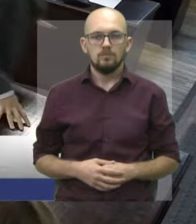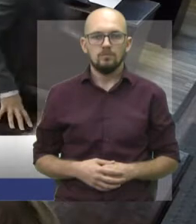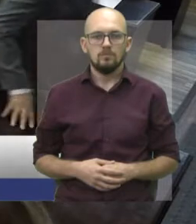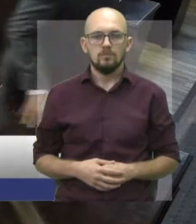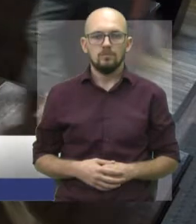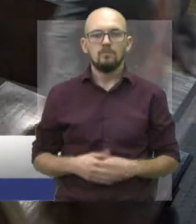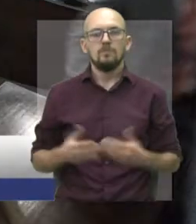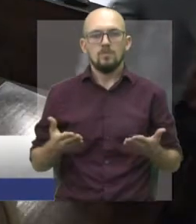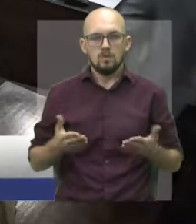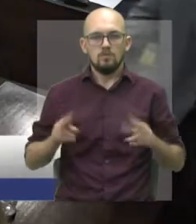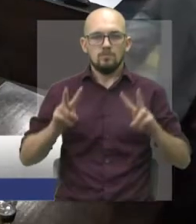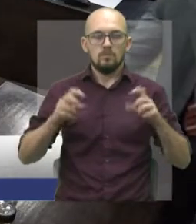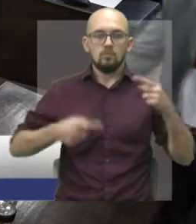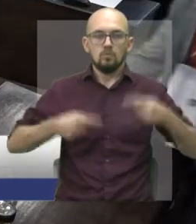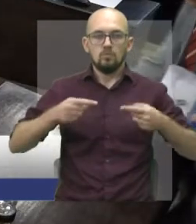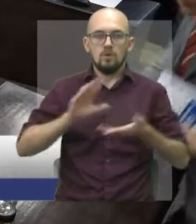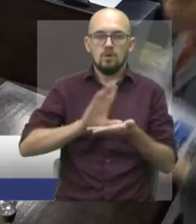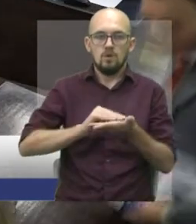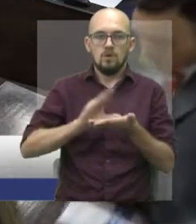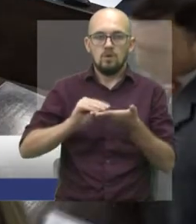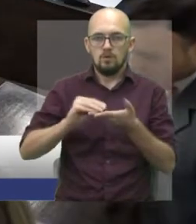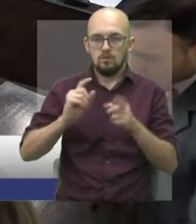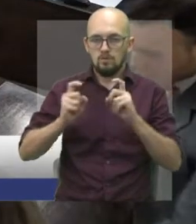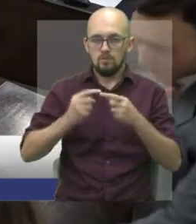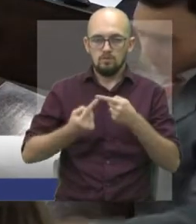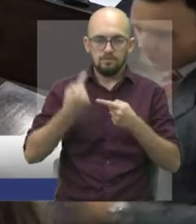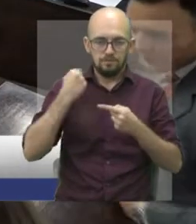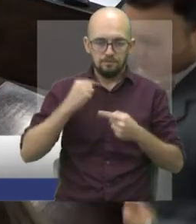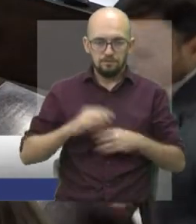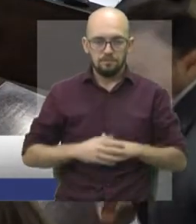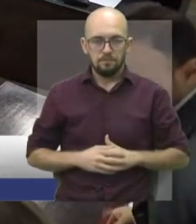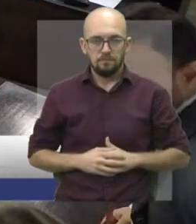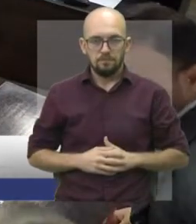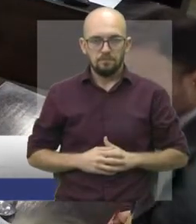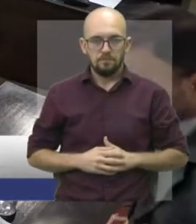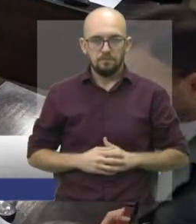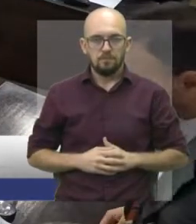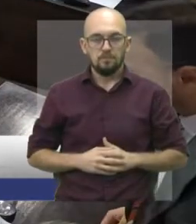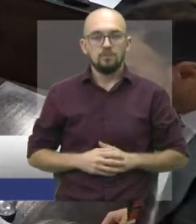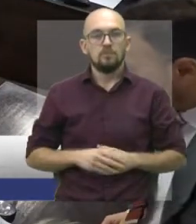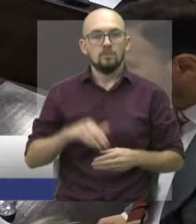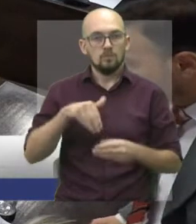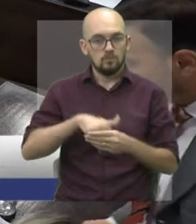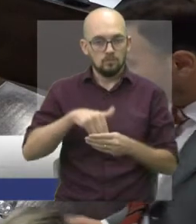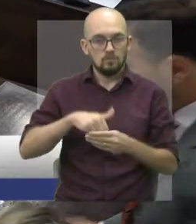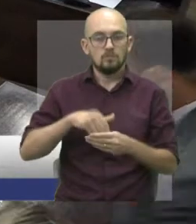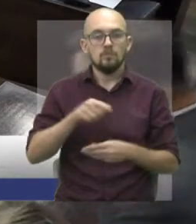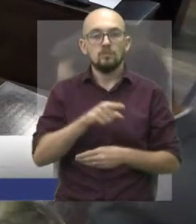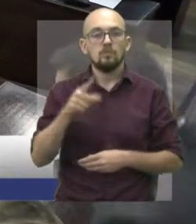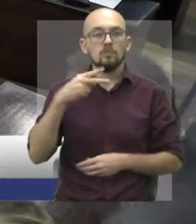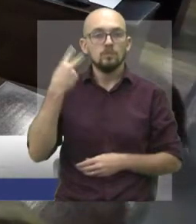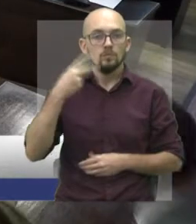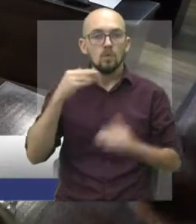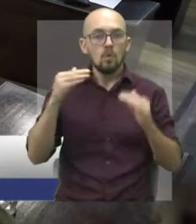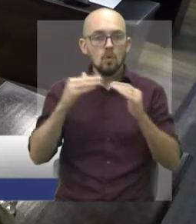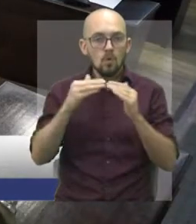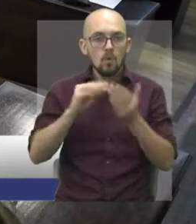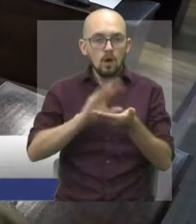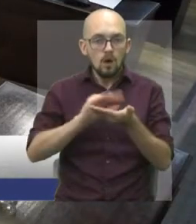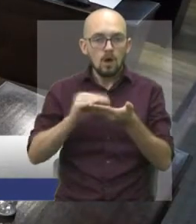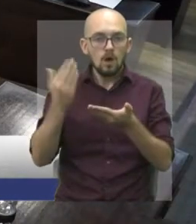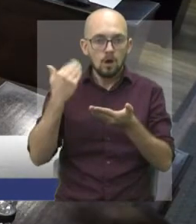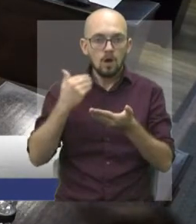Em discussão, a ata da sessão anterior. Em votação. Os senhores vereadores que estiverem de